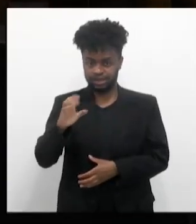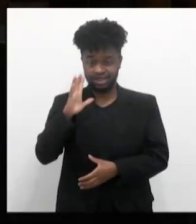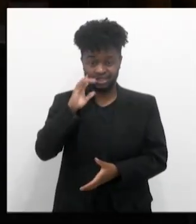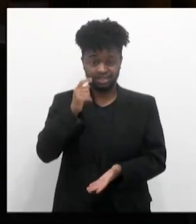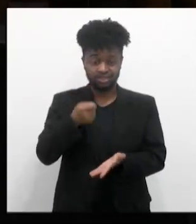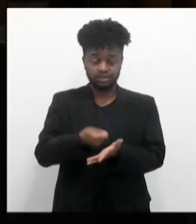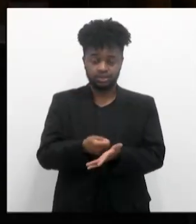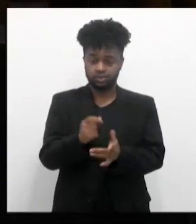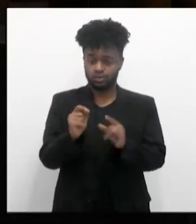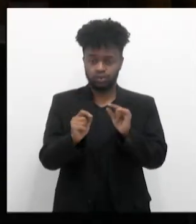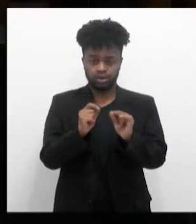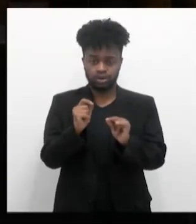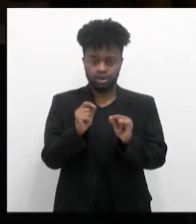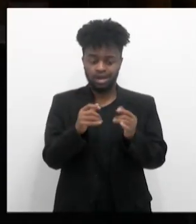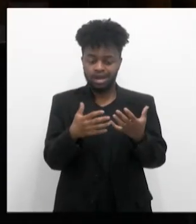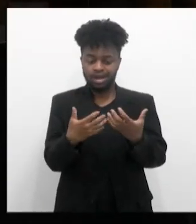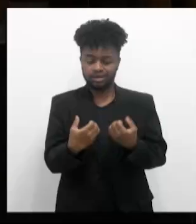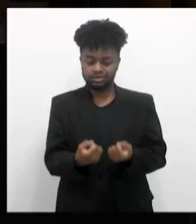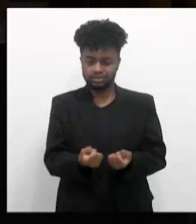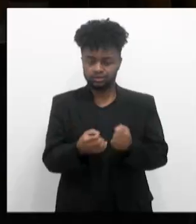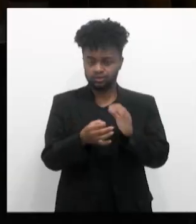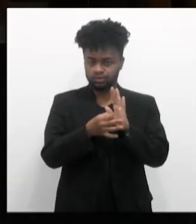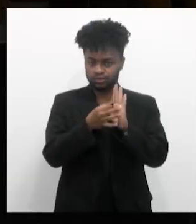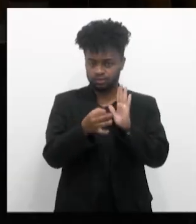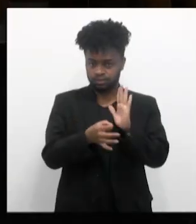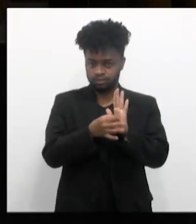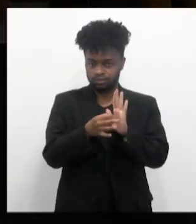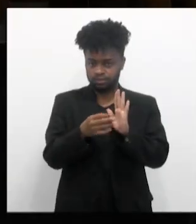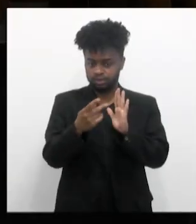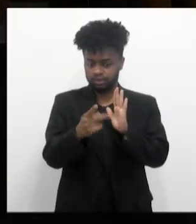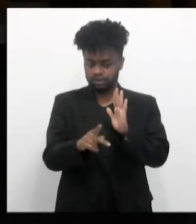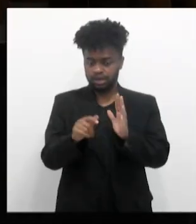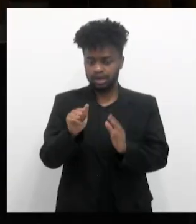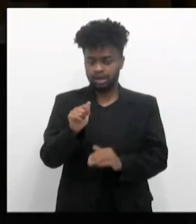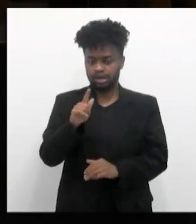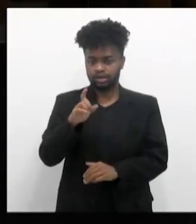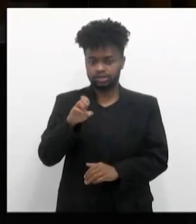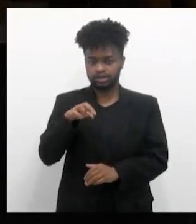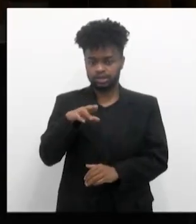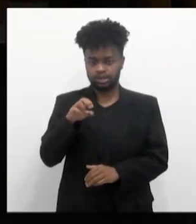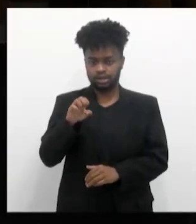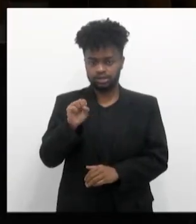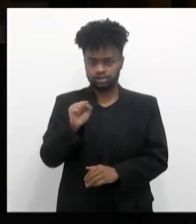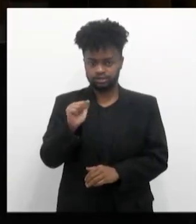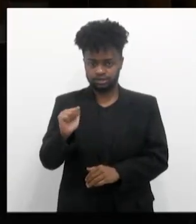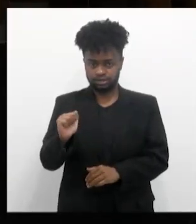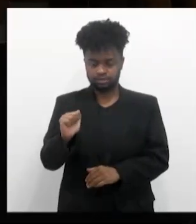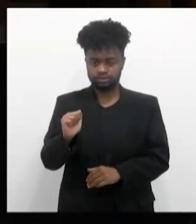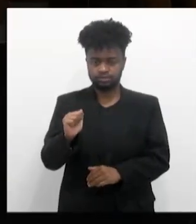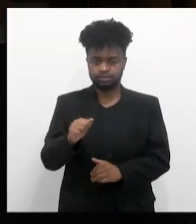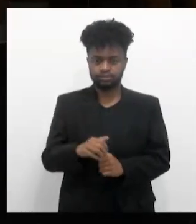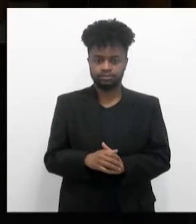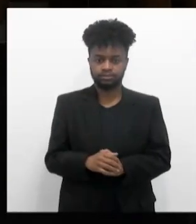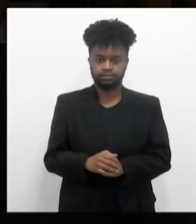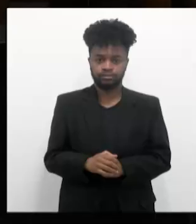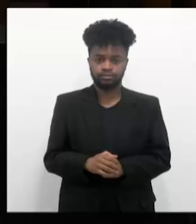decidiu acatar um parecer da Genersa para que